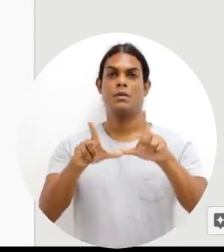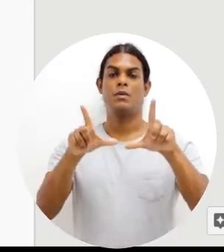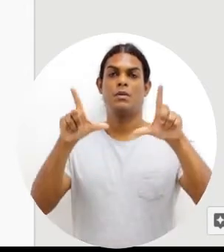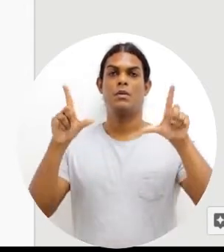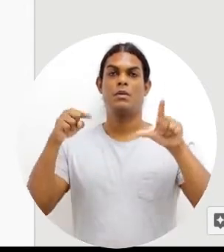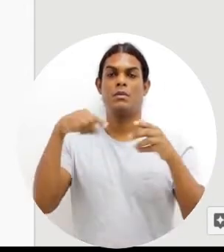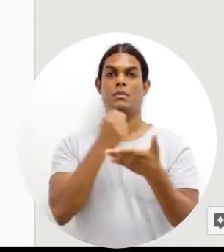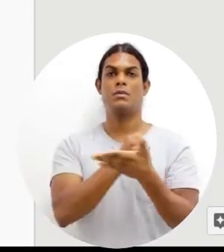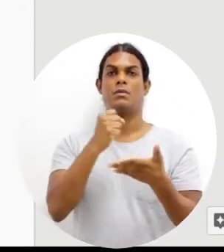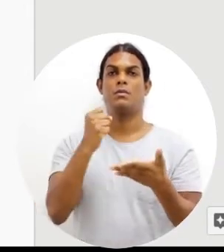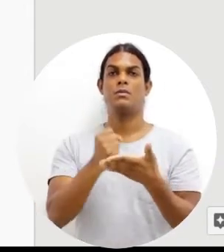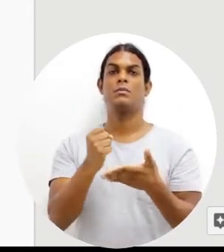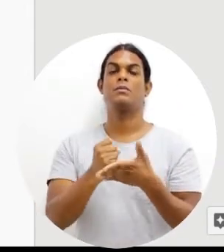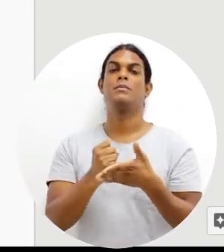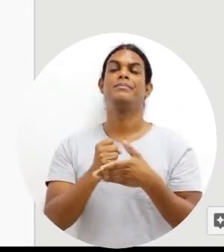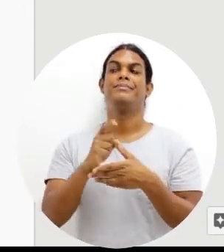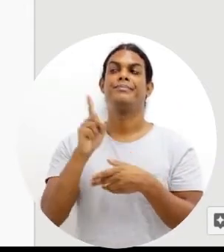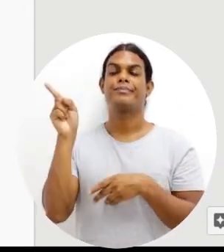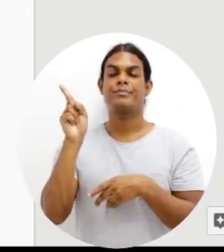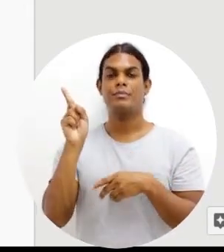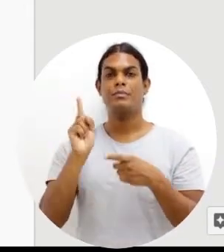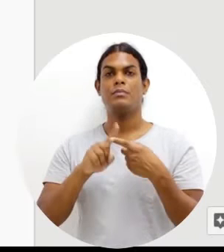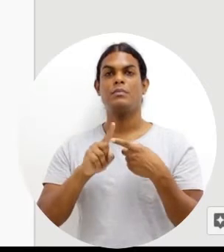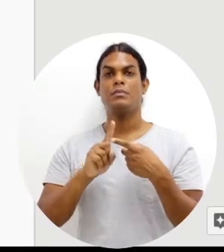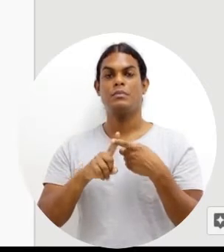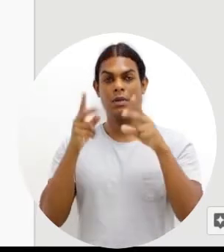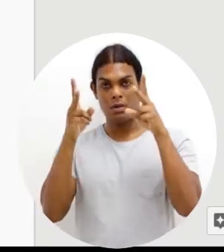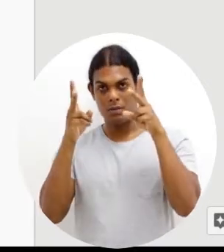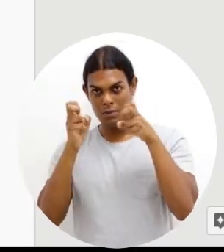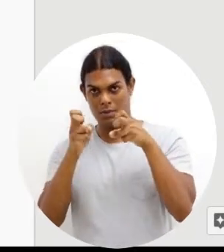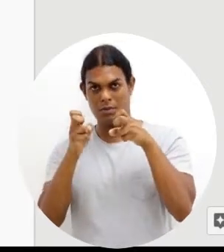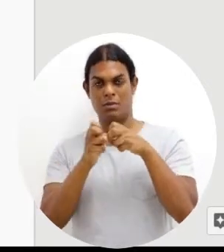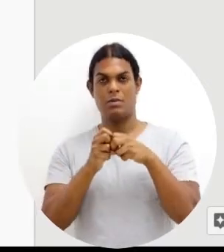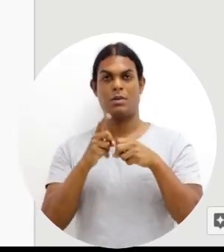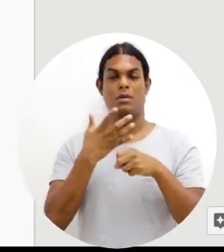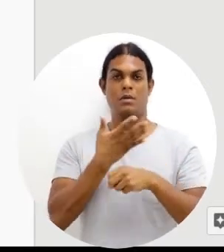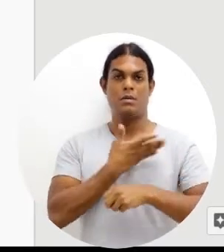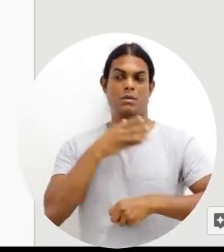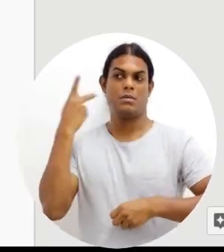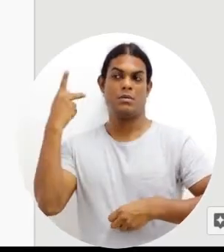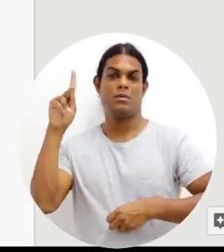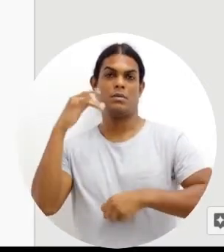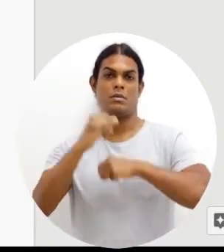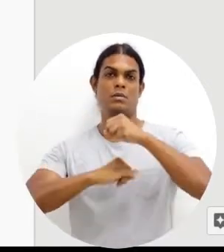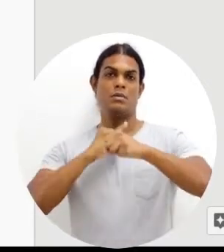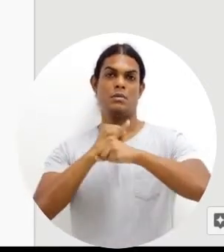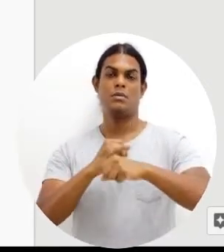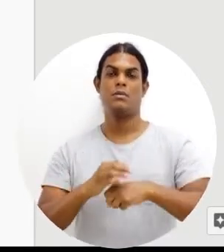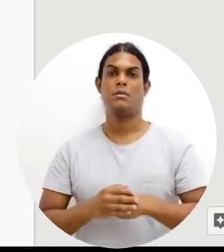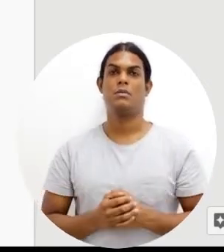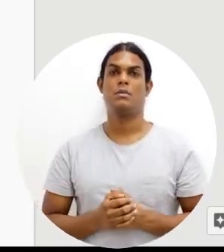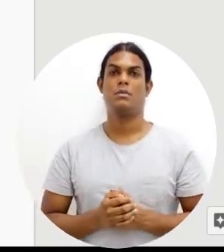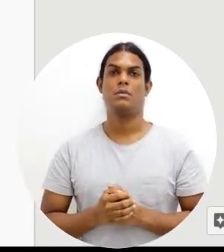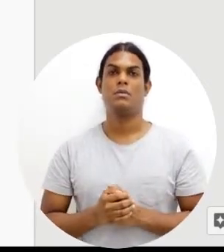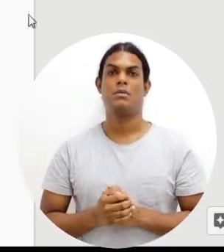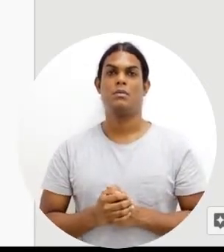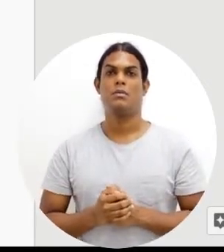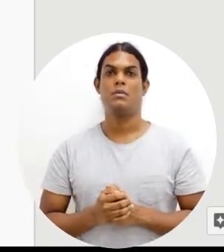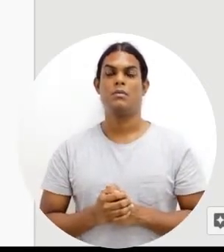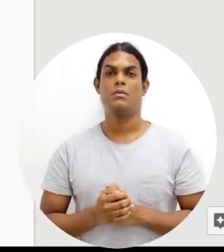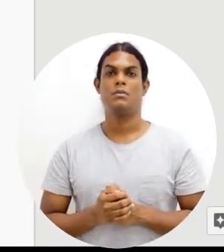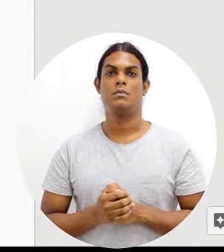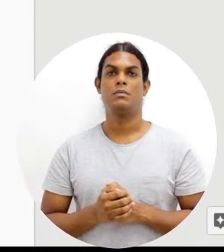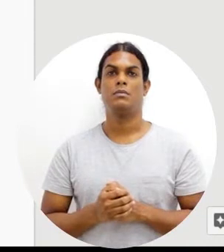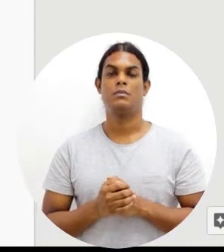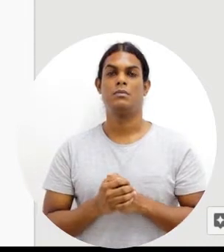vai aparecer para mim, eu vou ver que ela está online e assim a gente vai poder se falar. E aí, nesse momento, eu vou mostrando